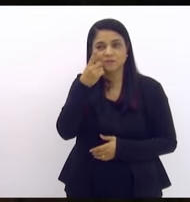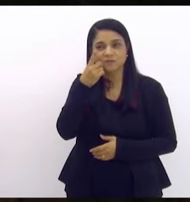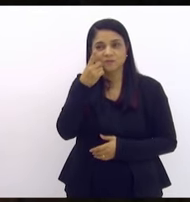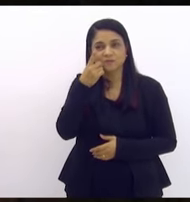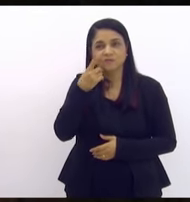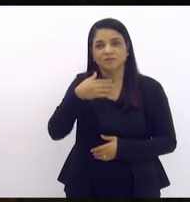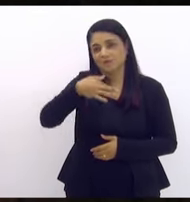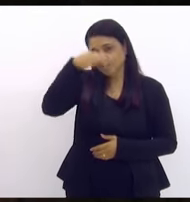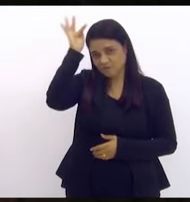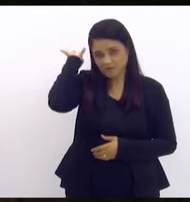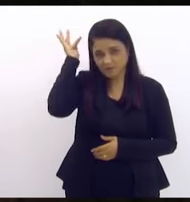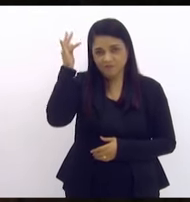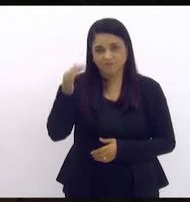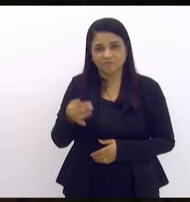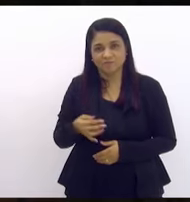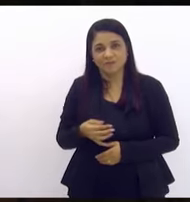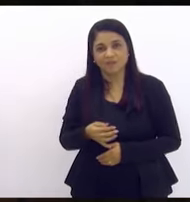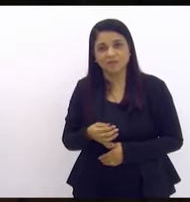Fred Pacheco.